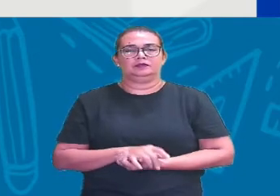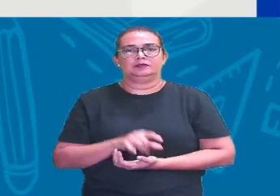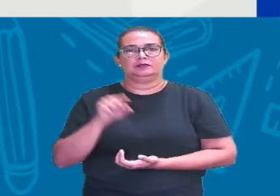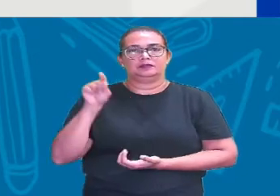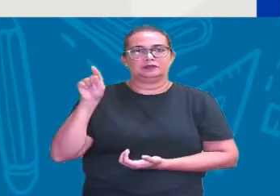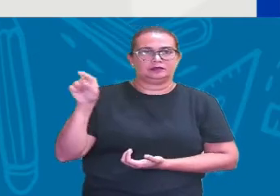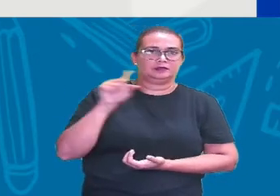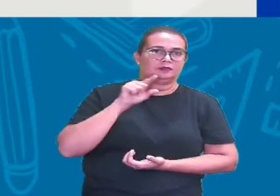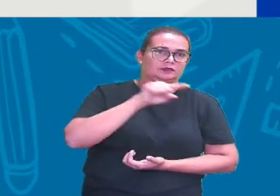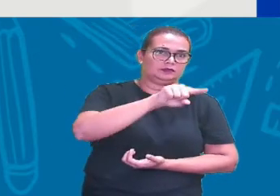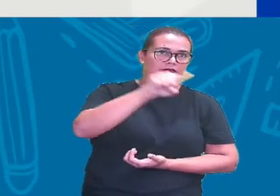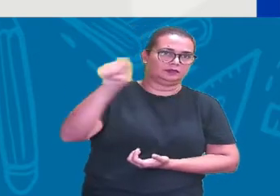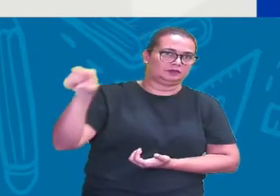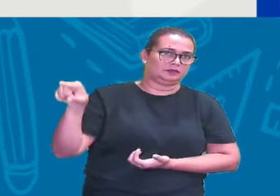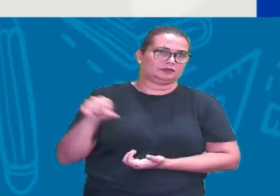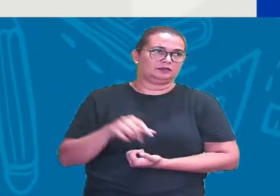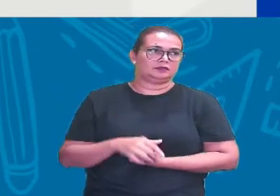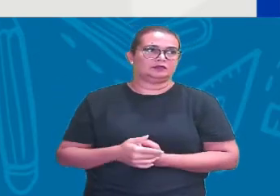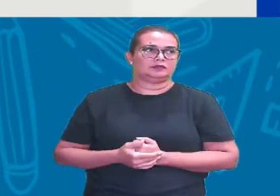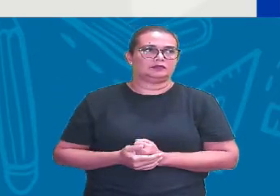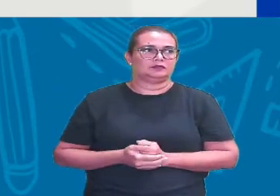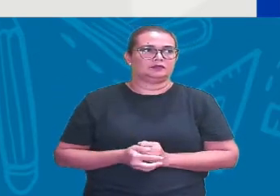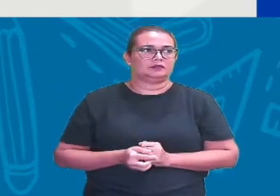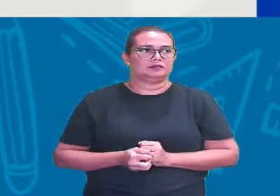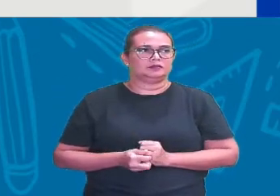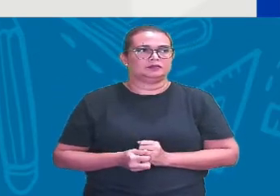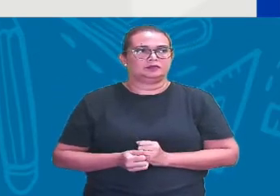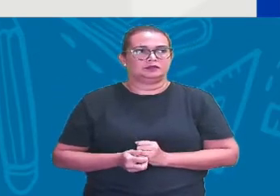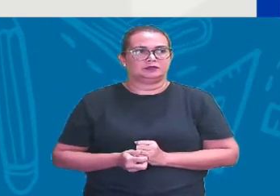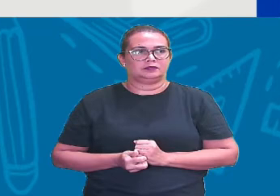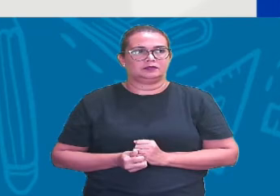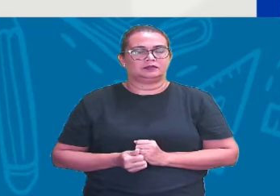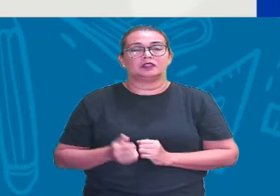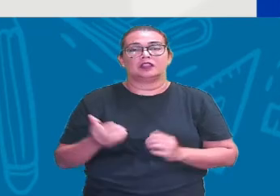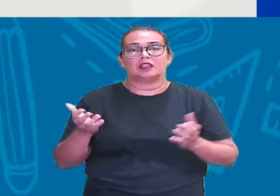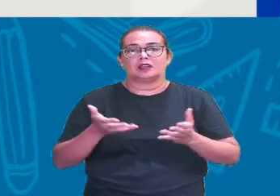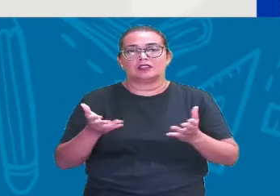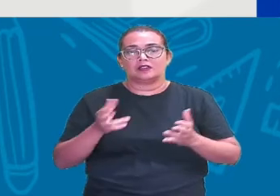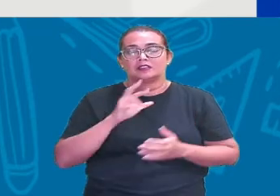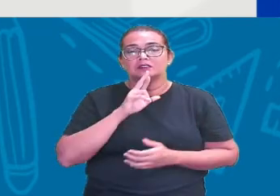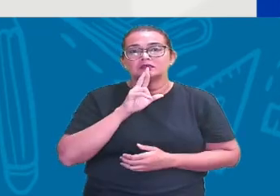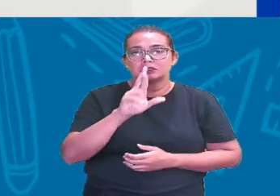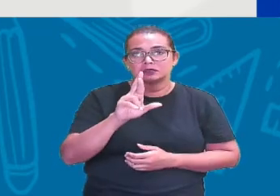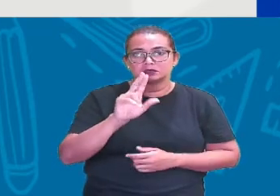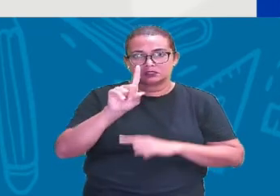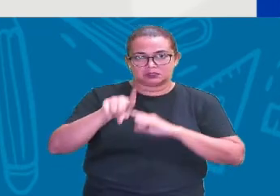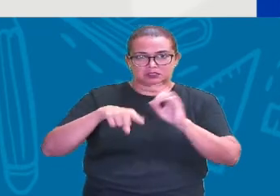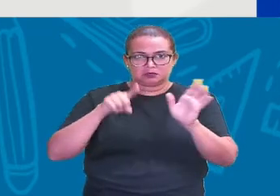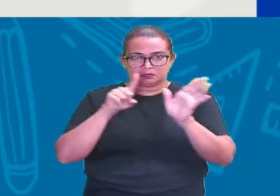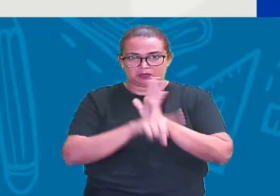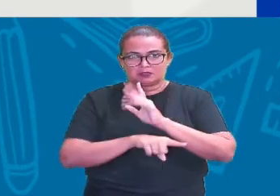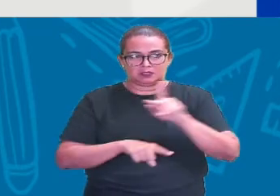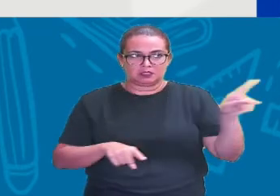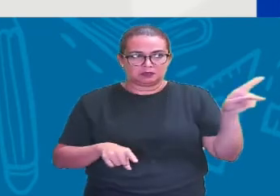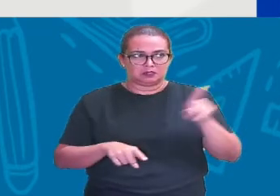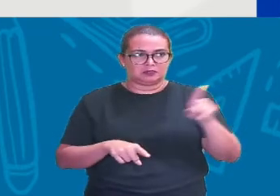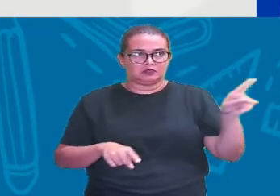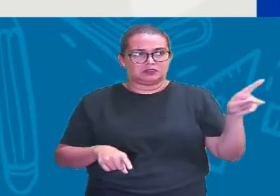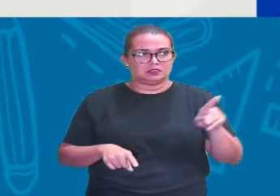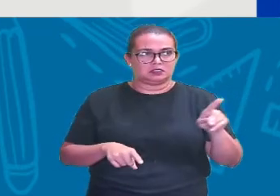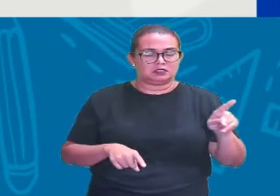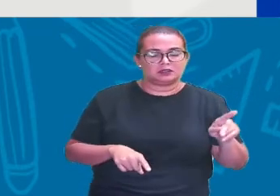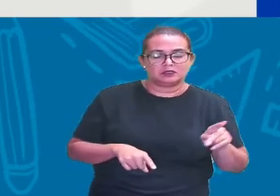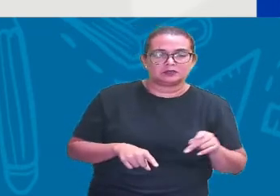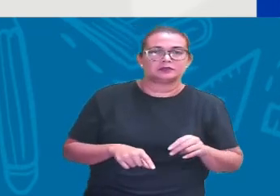para vocês. Tá certo? Então, vocês vão perguntar depois à tia. Tá certo? Perguntar